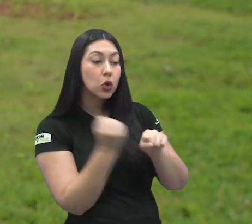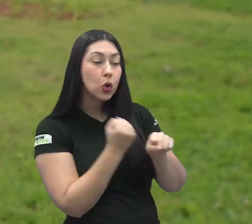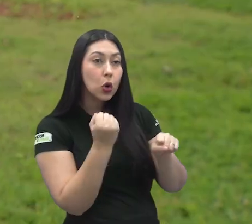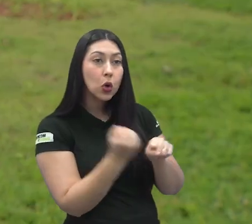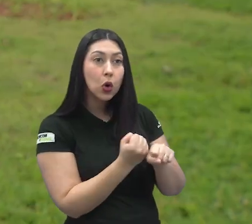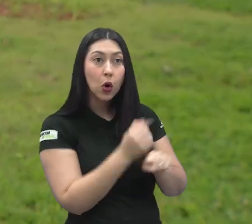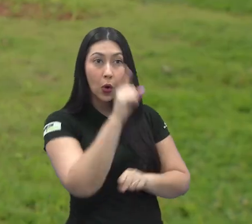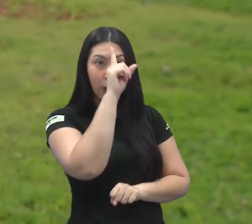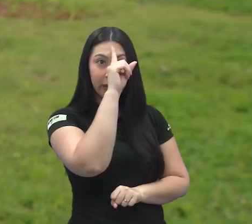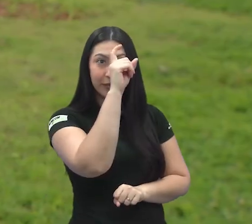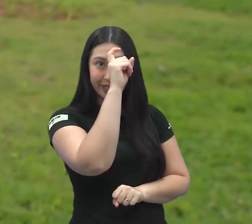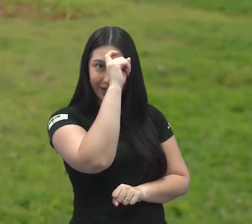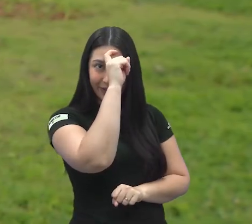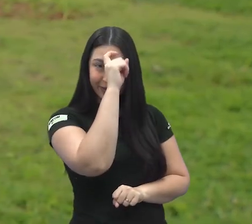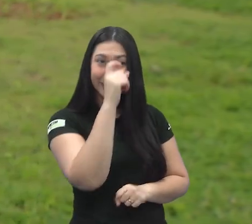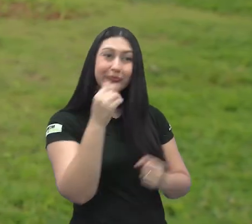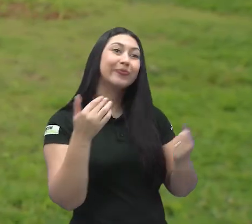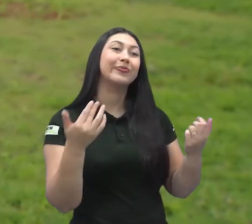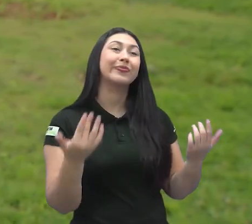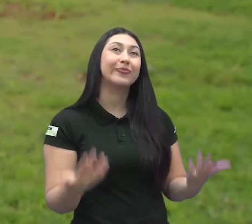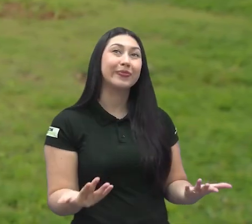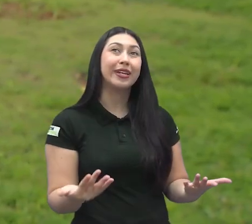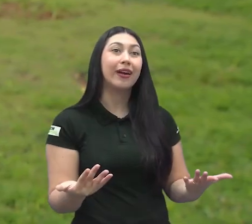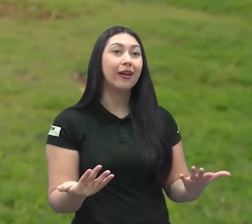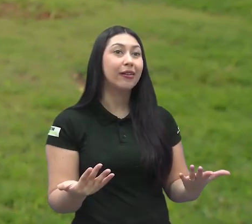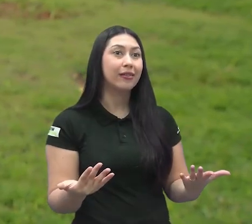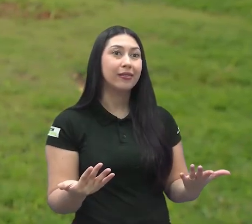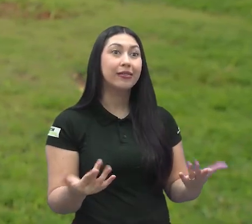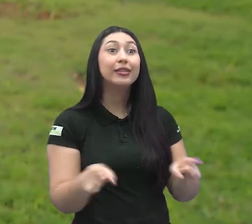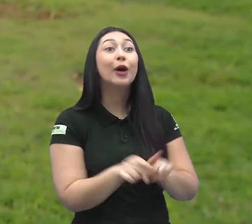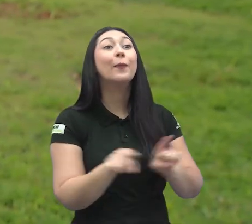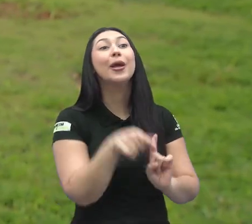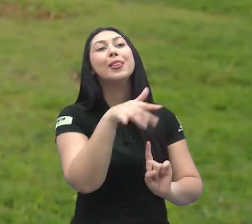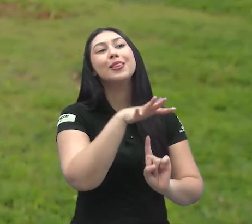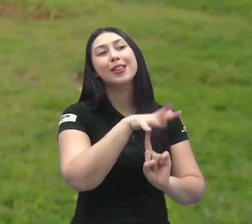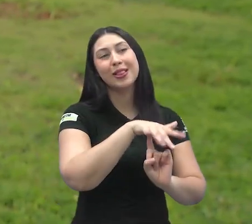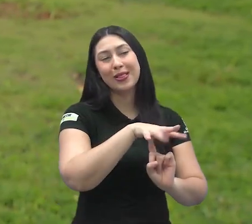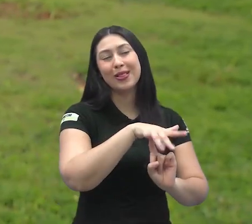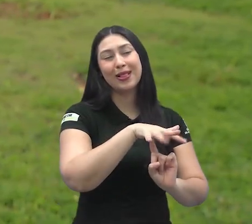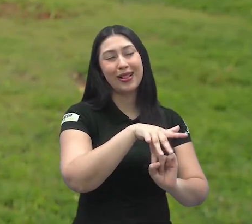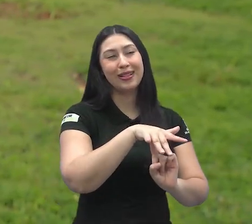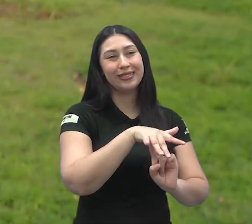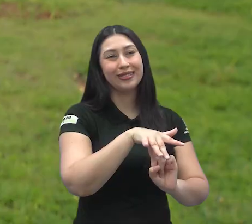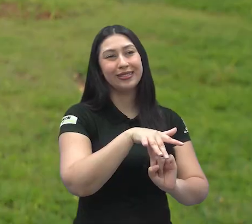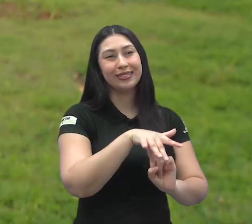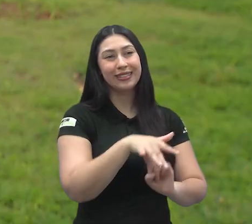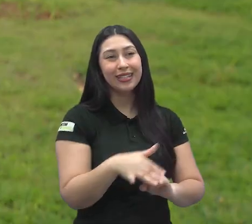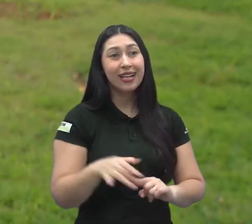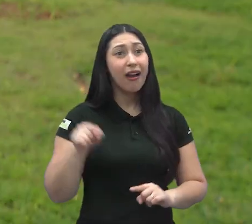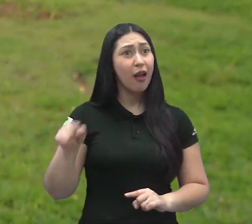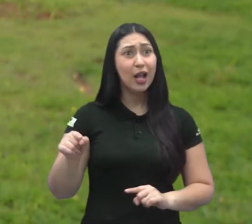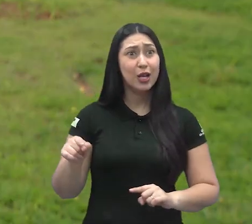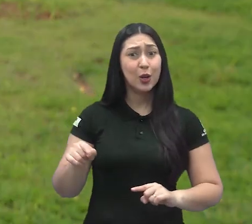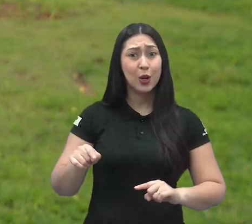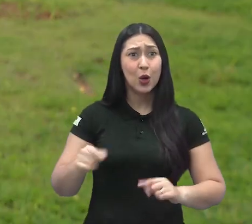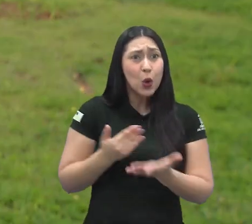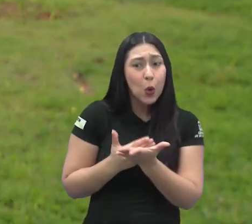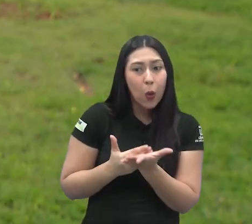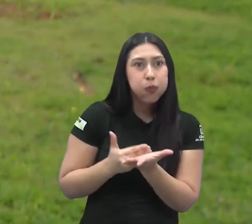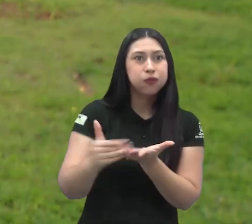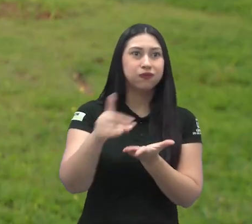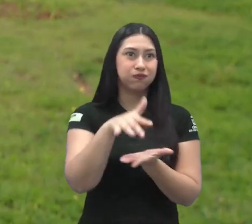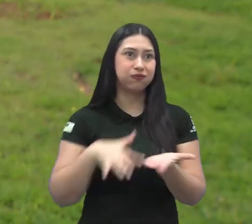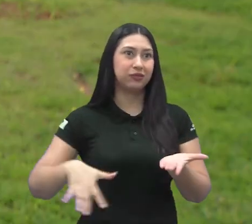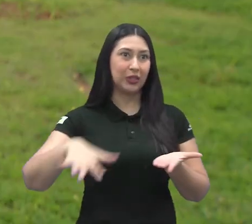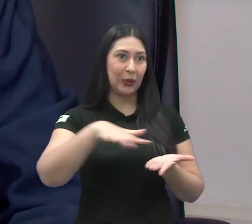comunitário, do posto médico e da praça, sabe? Ele foi um desbravador